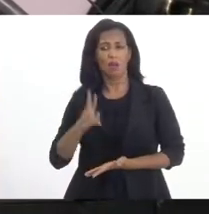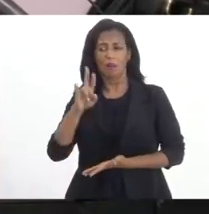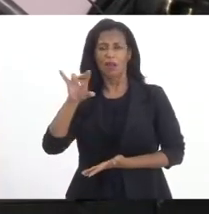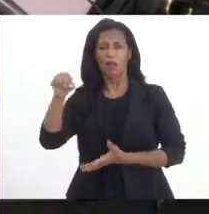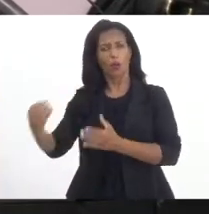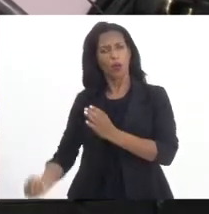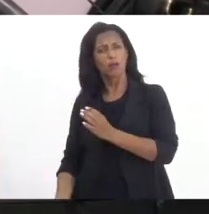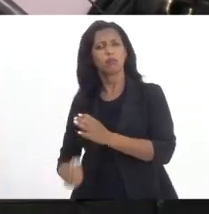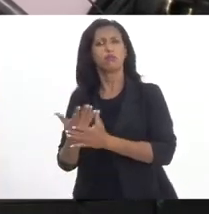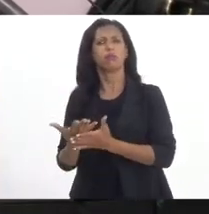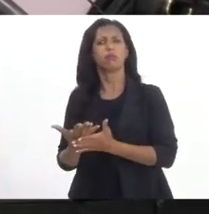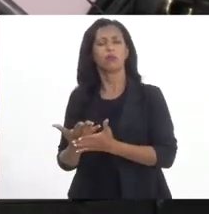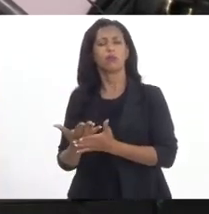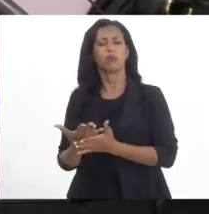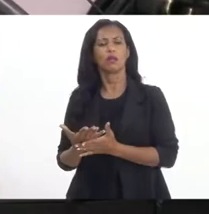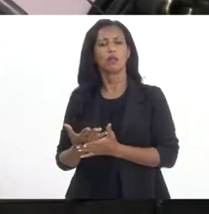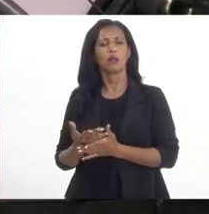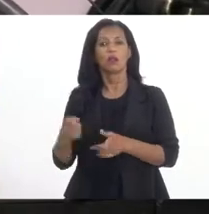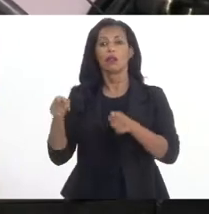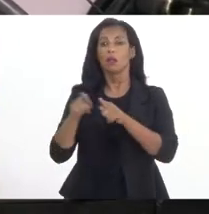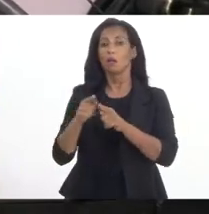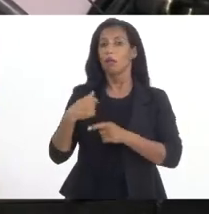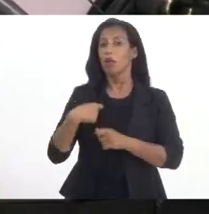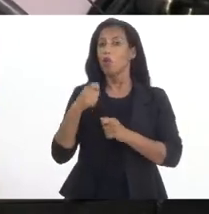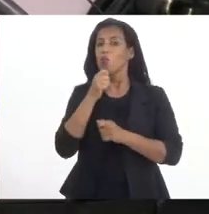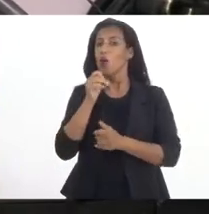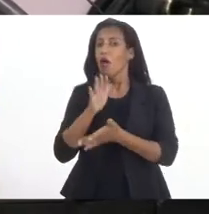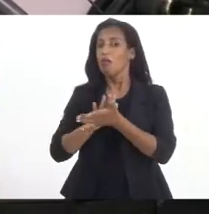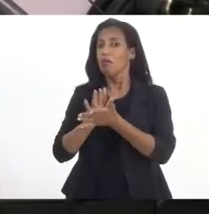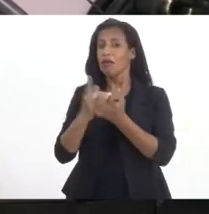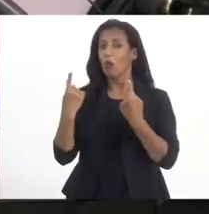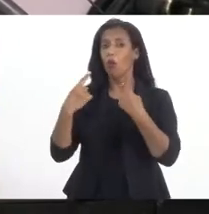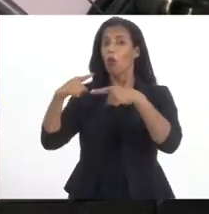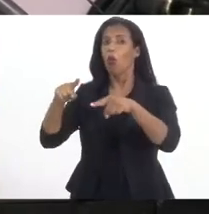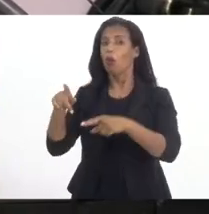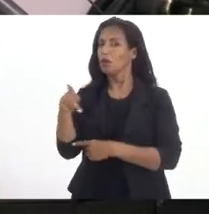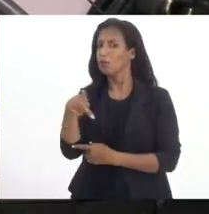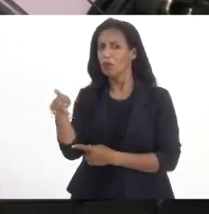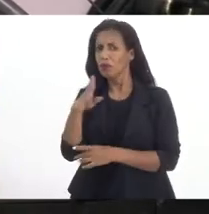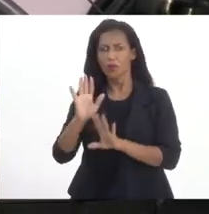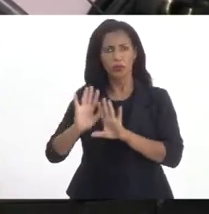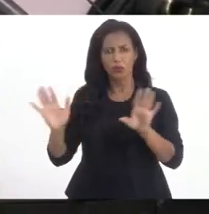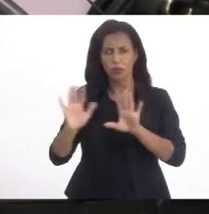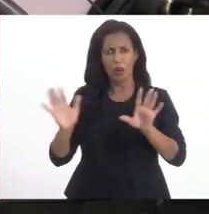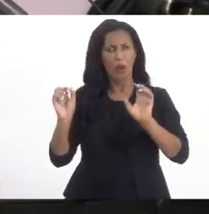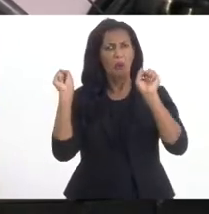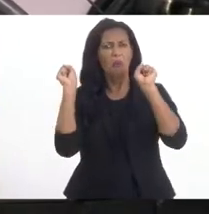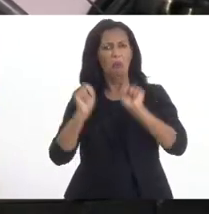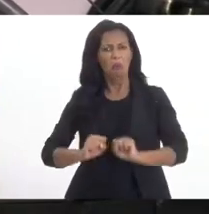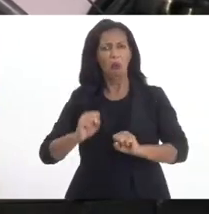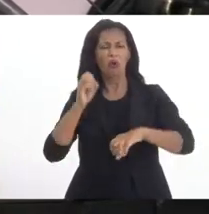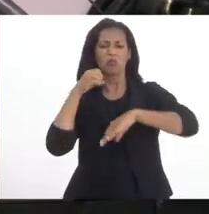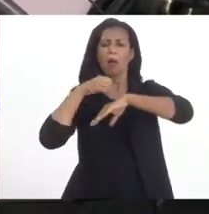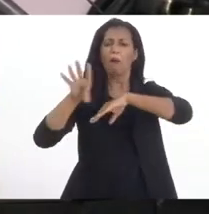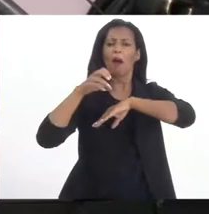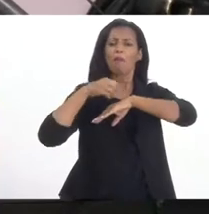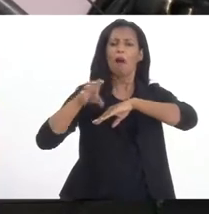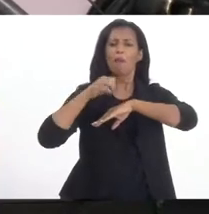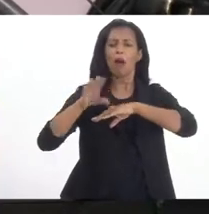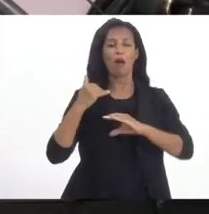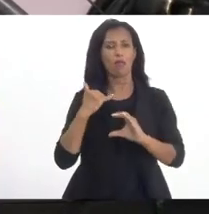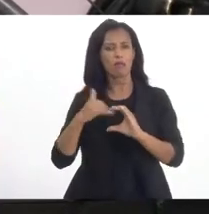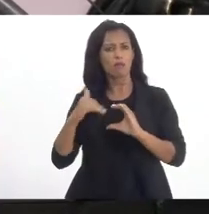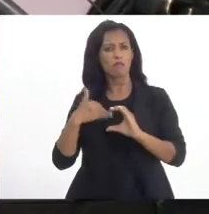acontecer. Gostaria de ressaltar que eu não tenho nada contra nenhum professor da UESO. Nada contra. Podem encher minha caixa de e-mail, podem